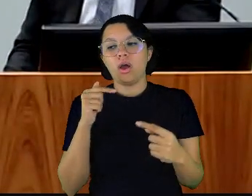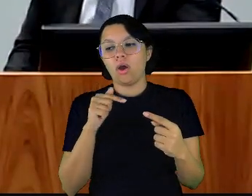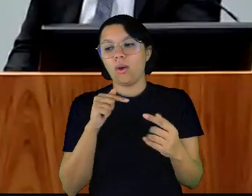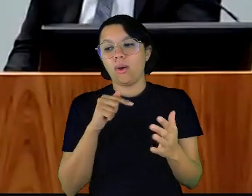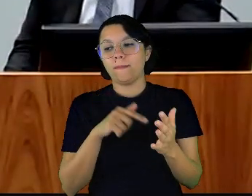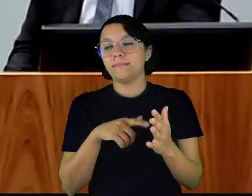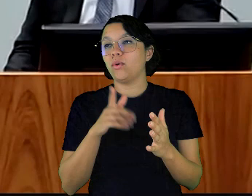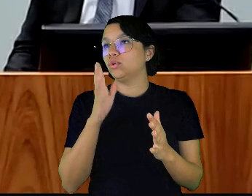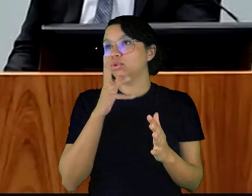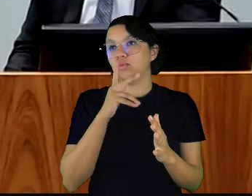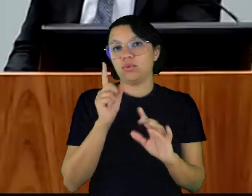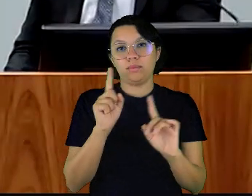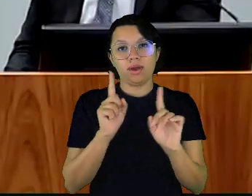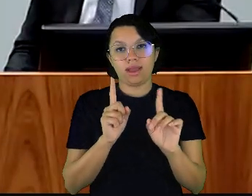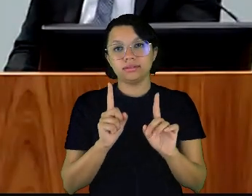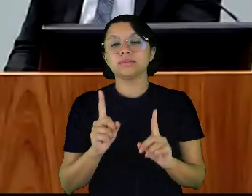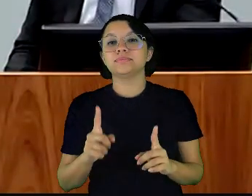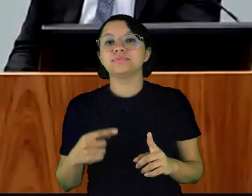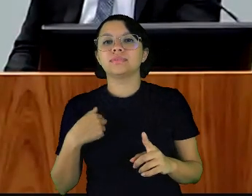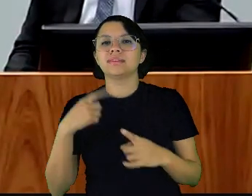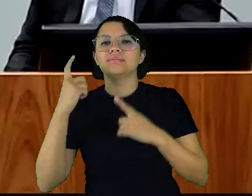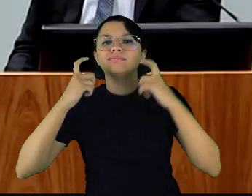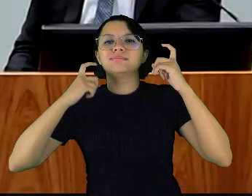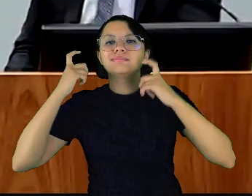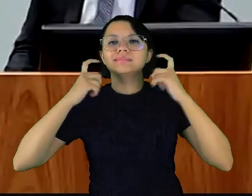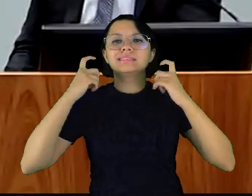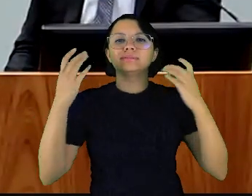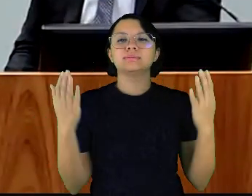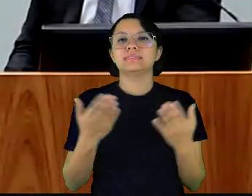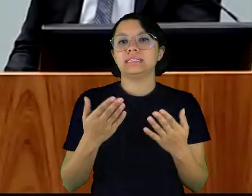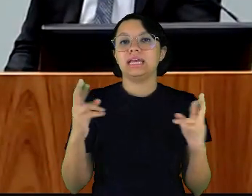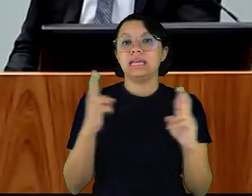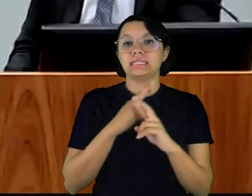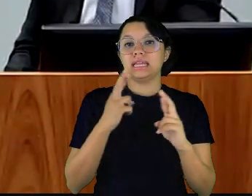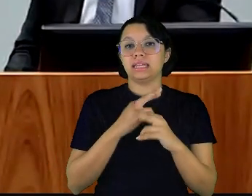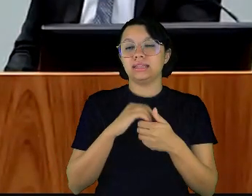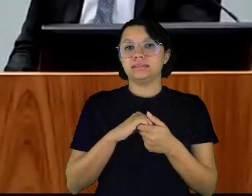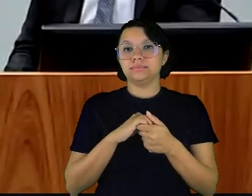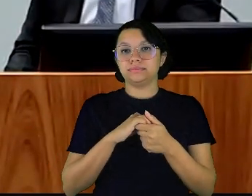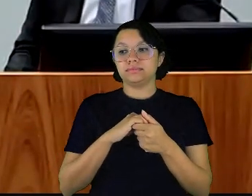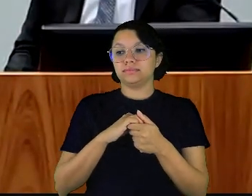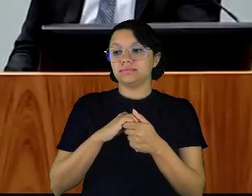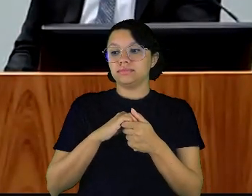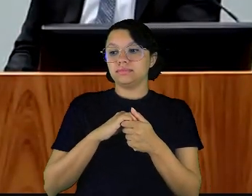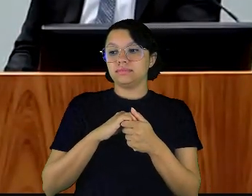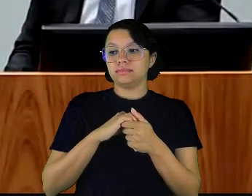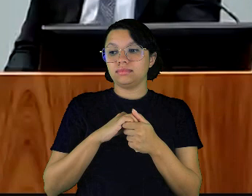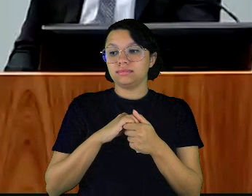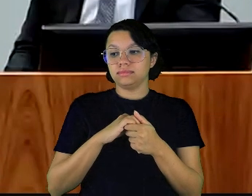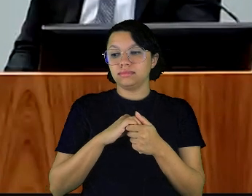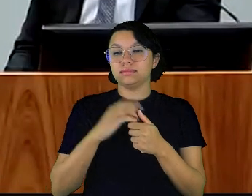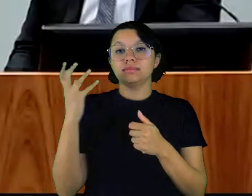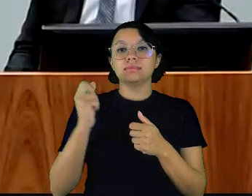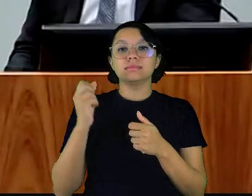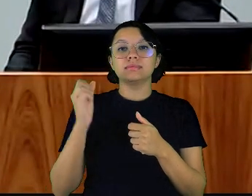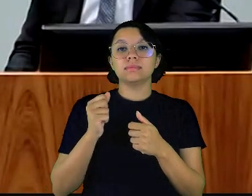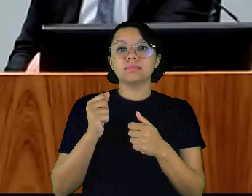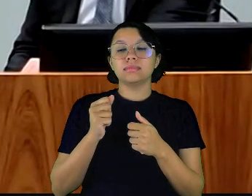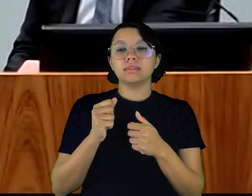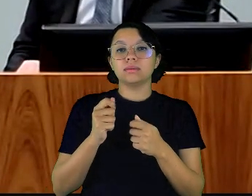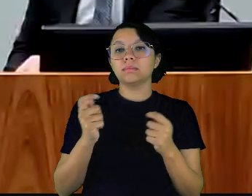né, sem delongas, que me preocupam nesta relação dos benefícios